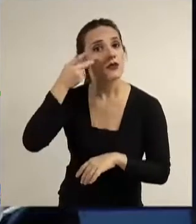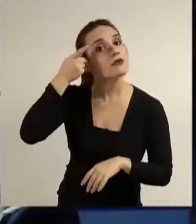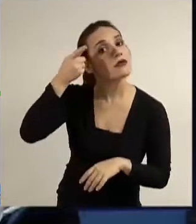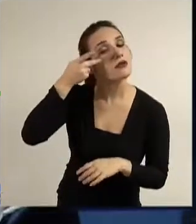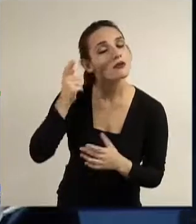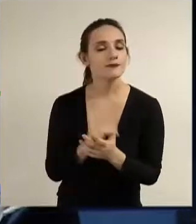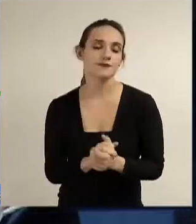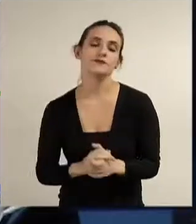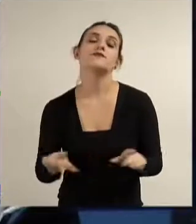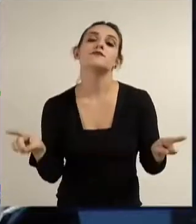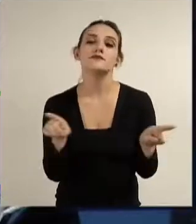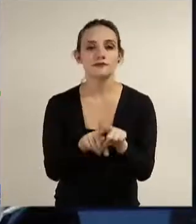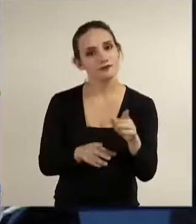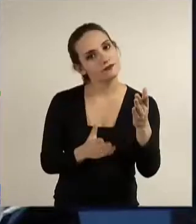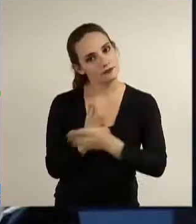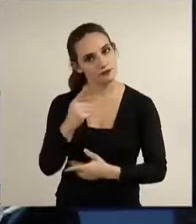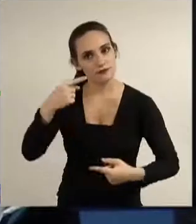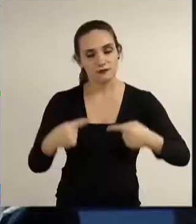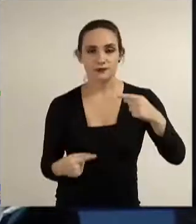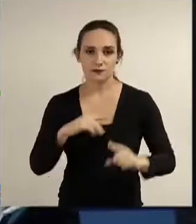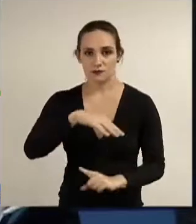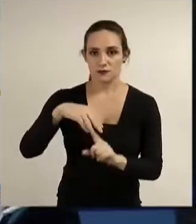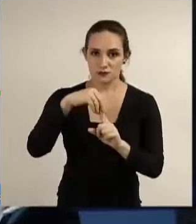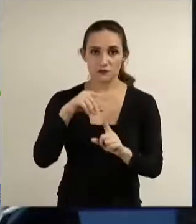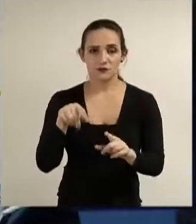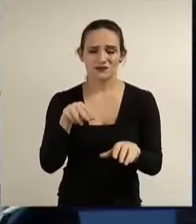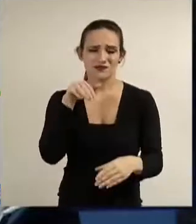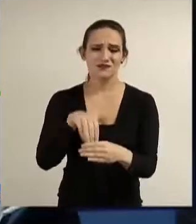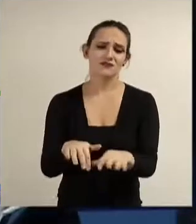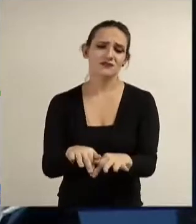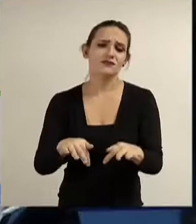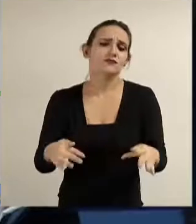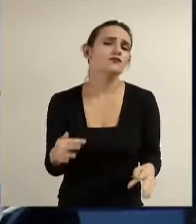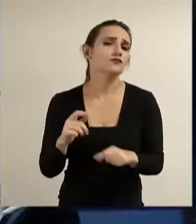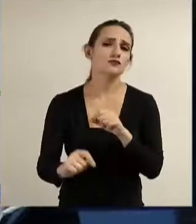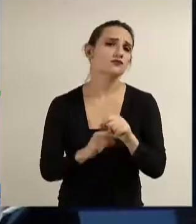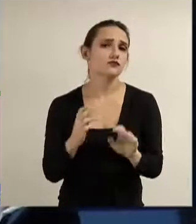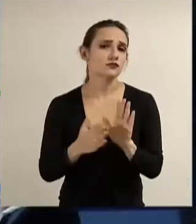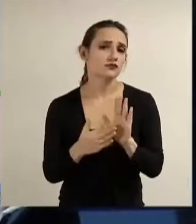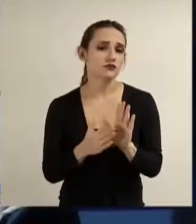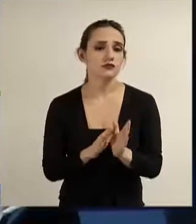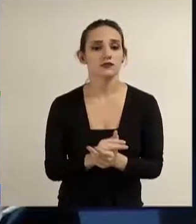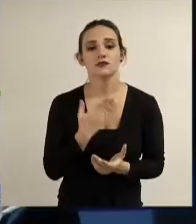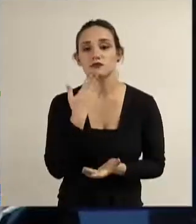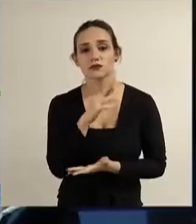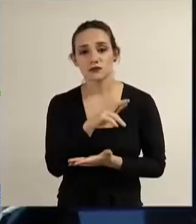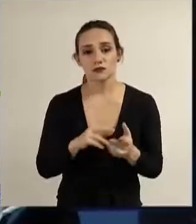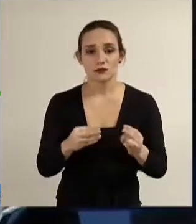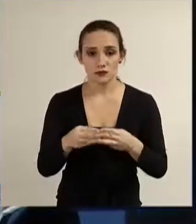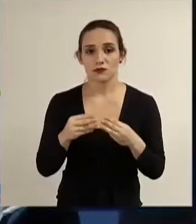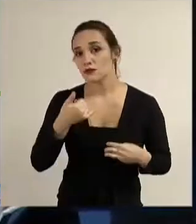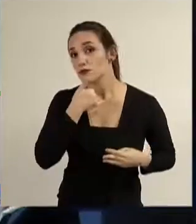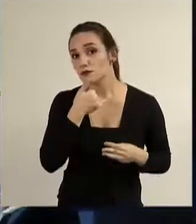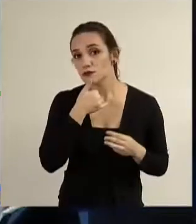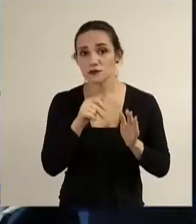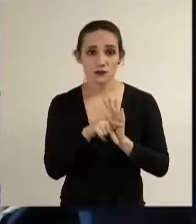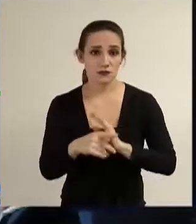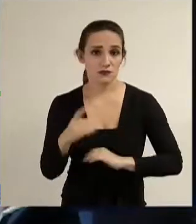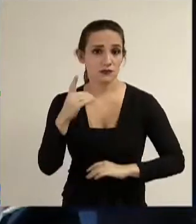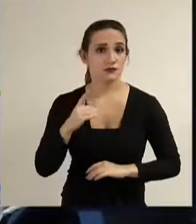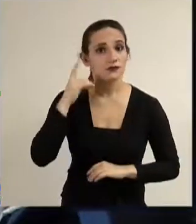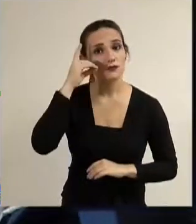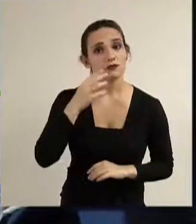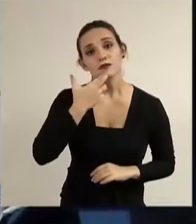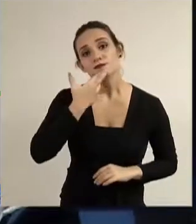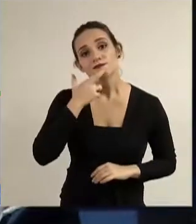Kemp. Foram aprovadas em discussão única e votação simbólica as seguintes proposições. Requerimento de moção de pesar, de autoria do